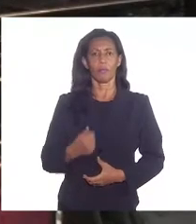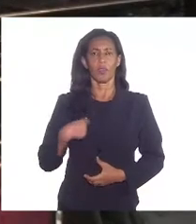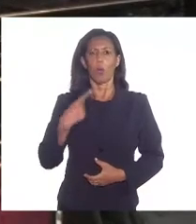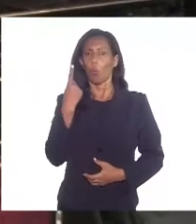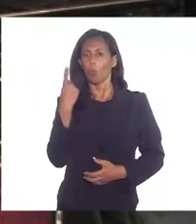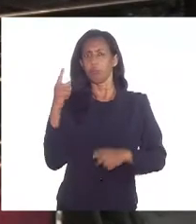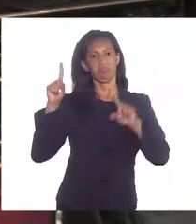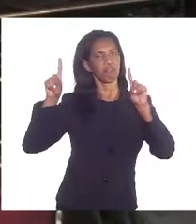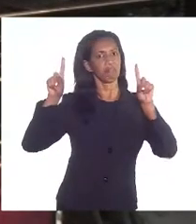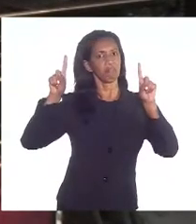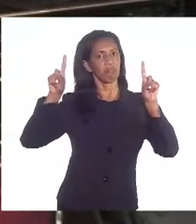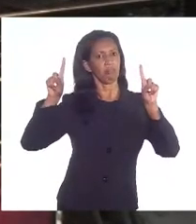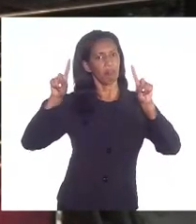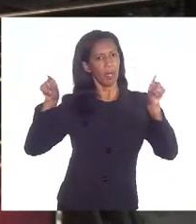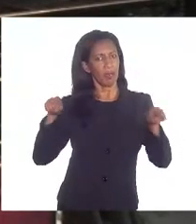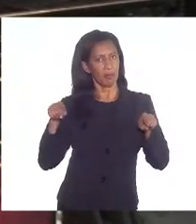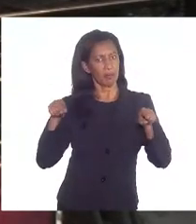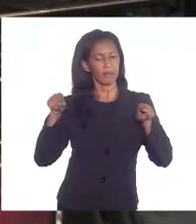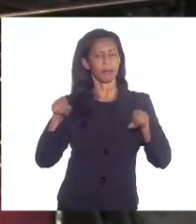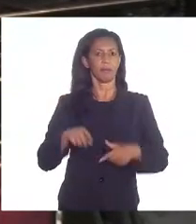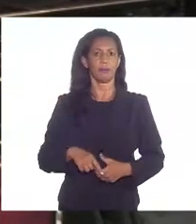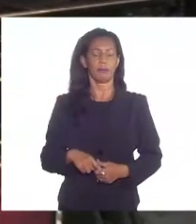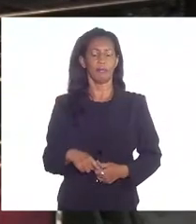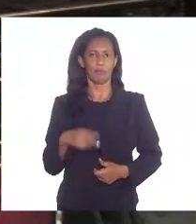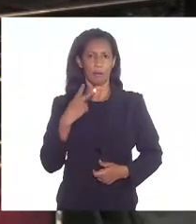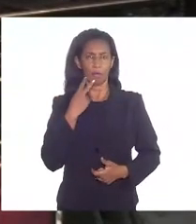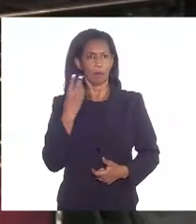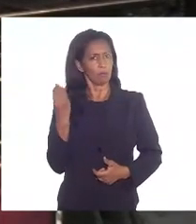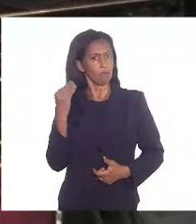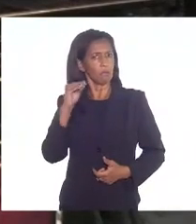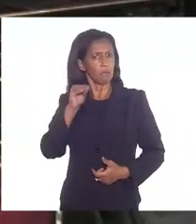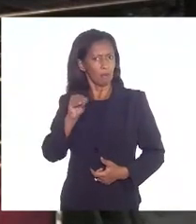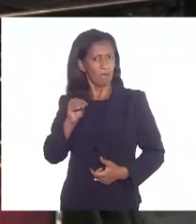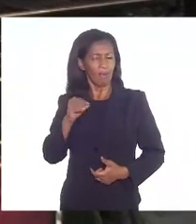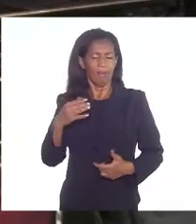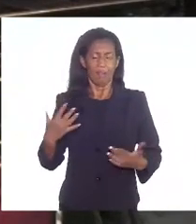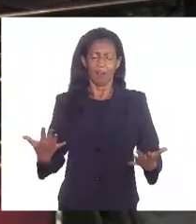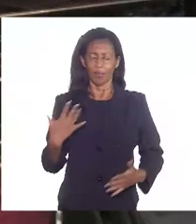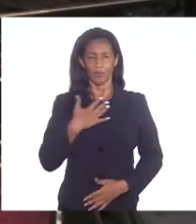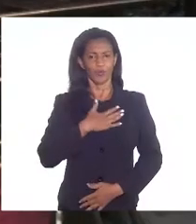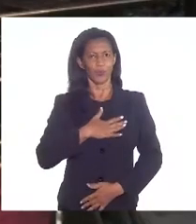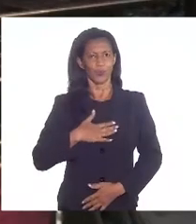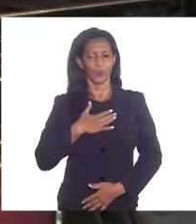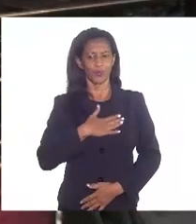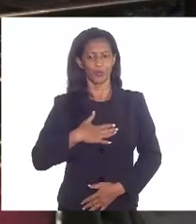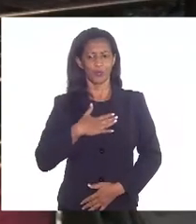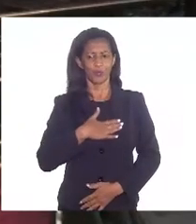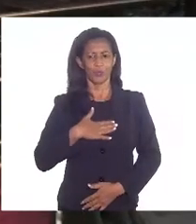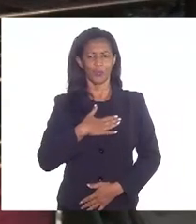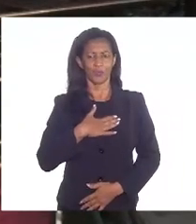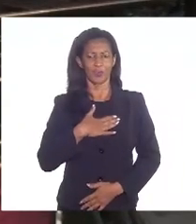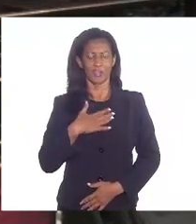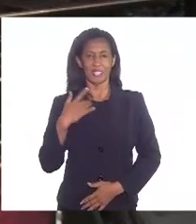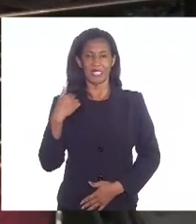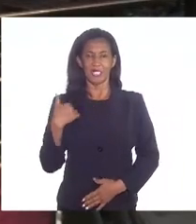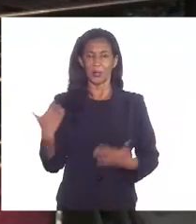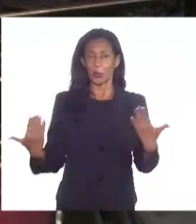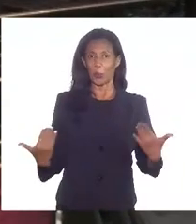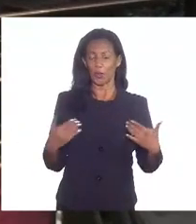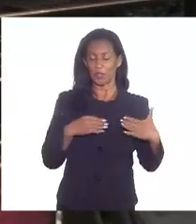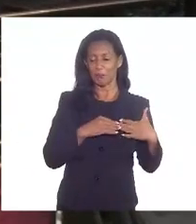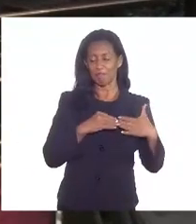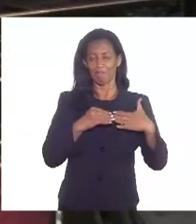parênteses antes de colocar aqui, para dizer que é com muita satisfação que o destino me trouxe aqui para